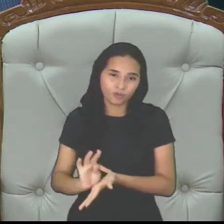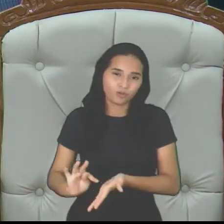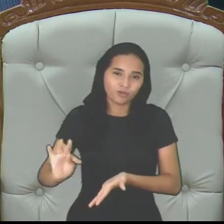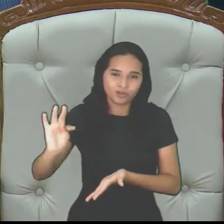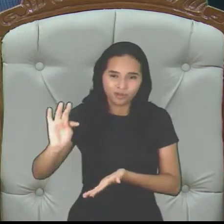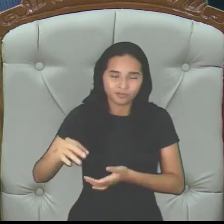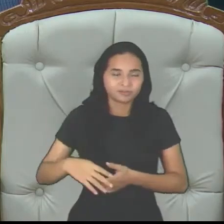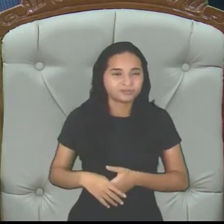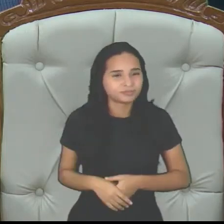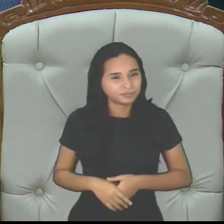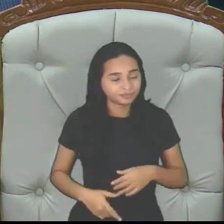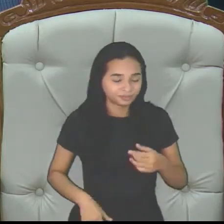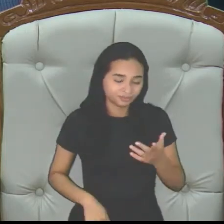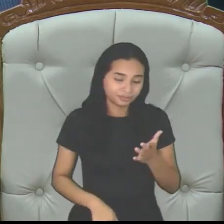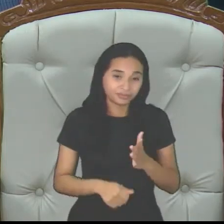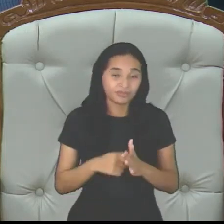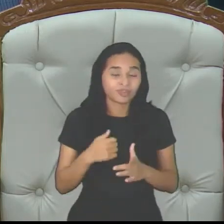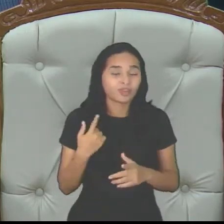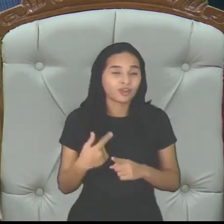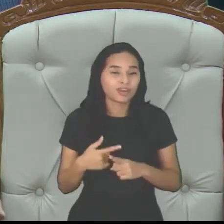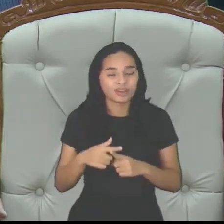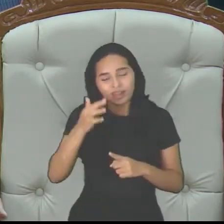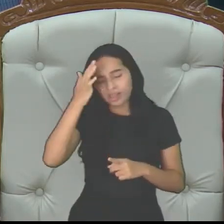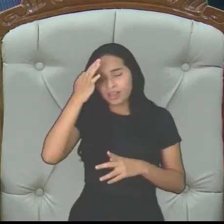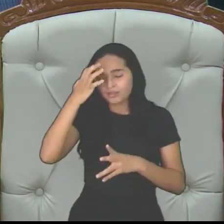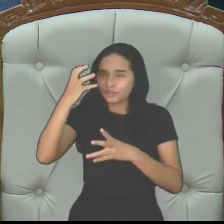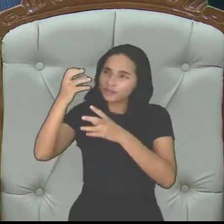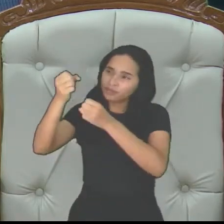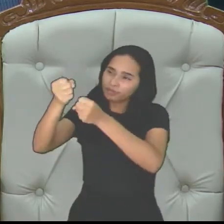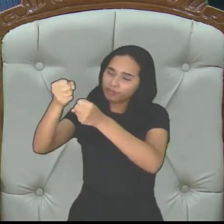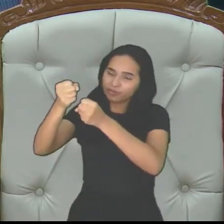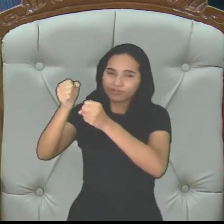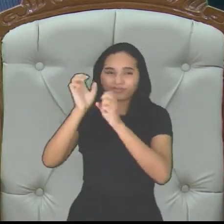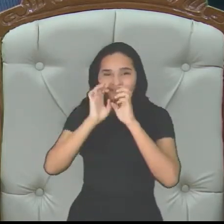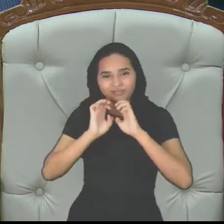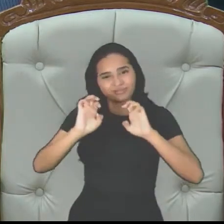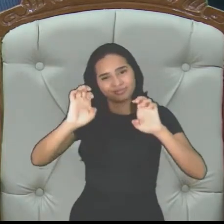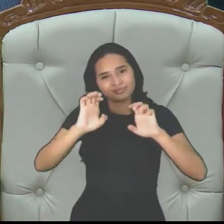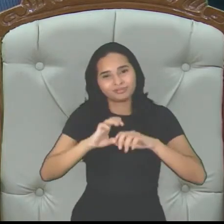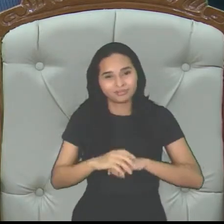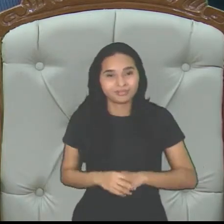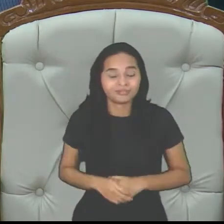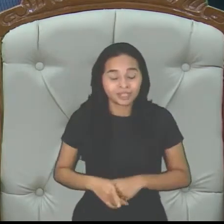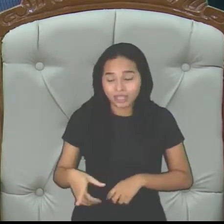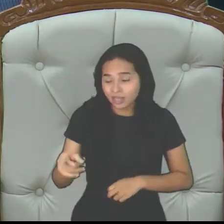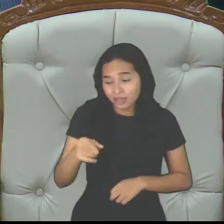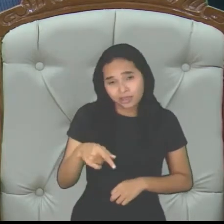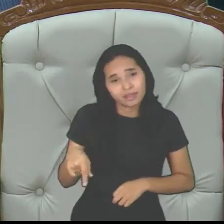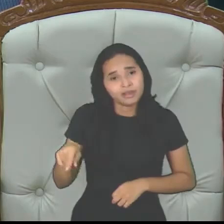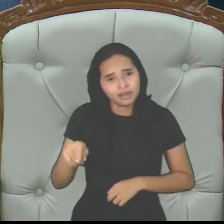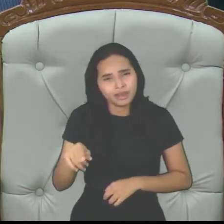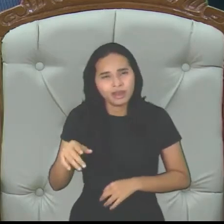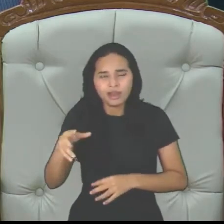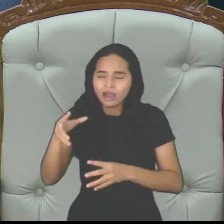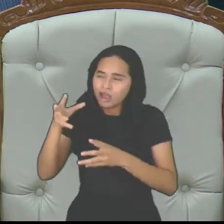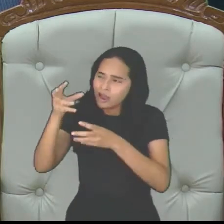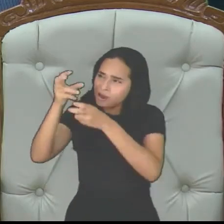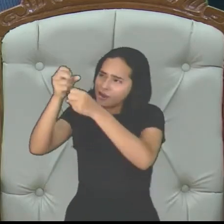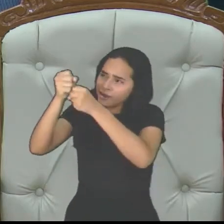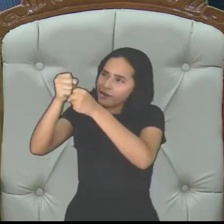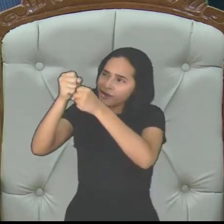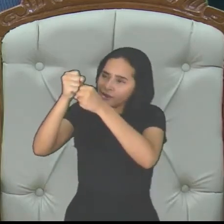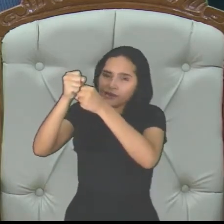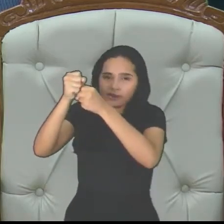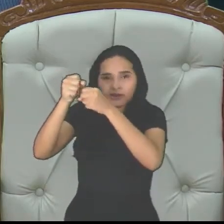Primeiro, porque a fé deles se firmaram no Evangelho. Eles não só firmam-se, mas